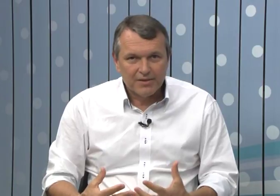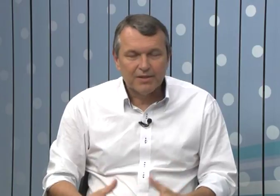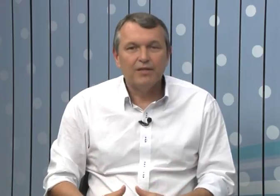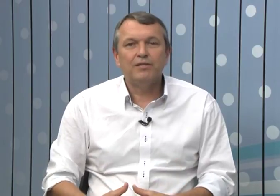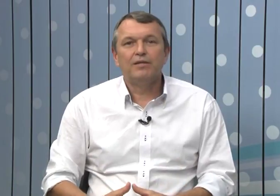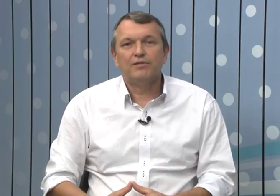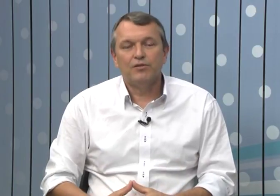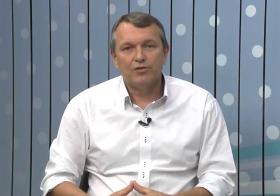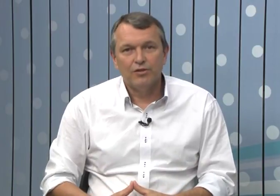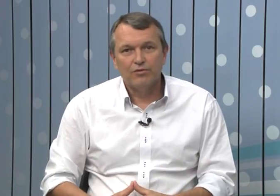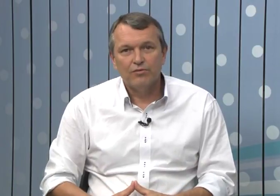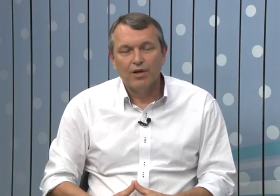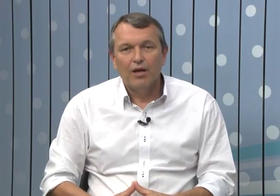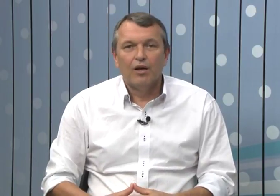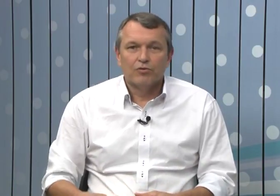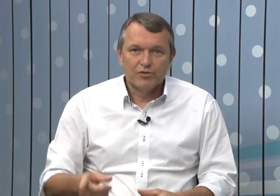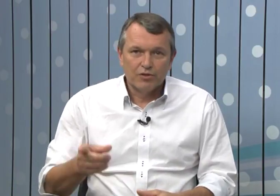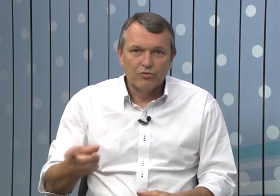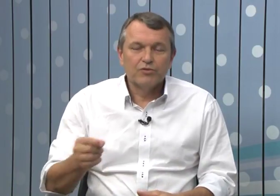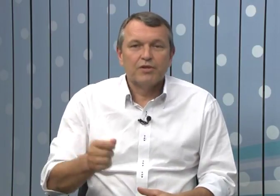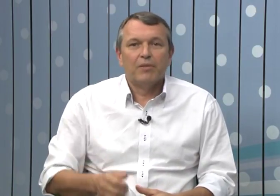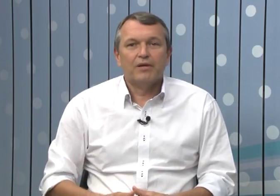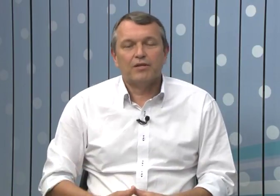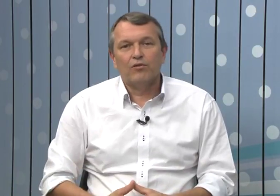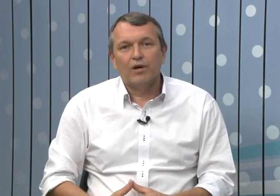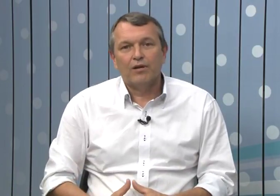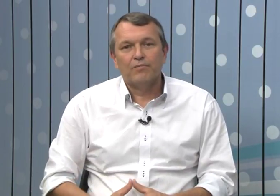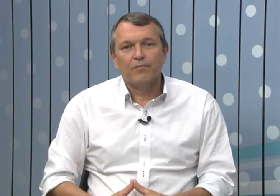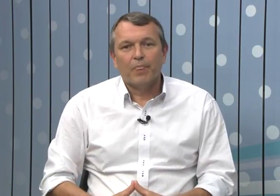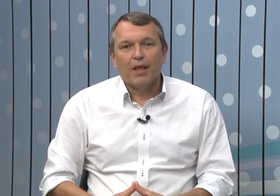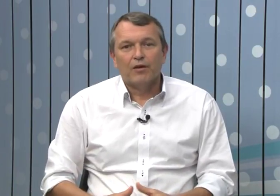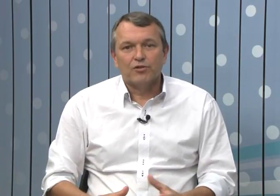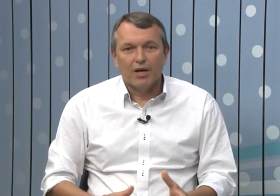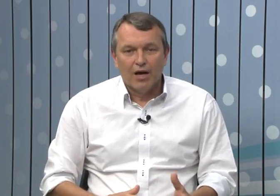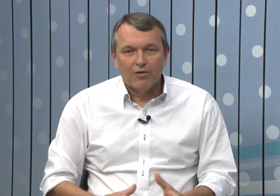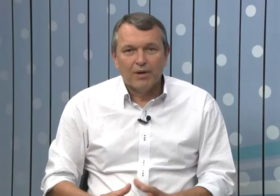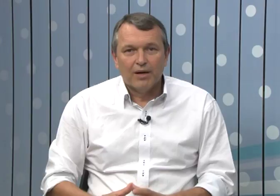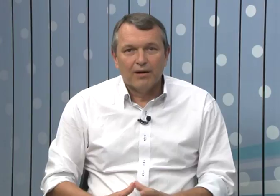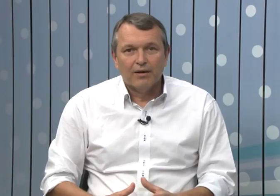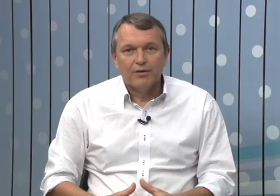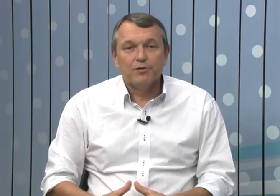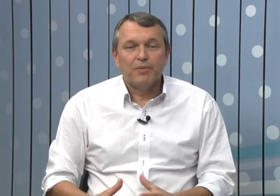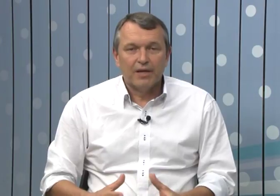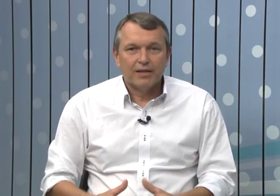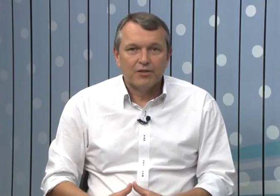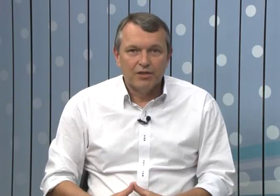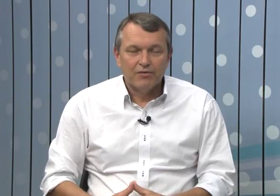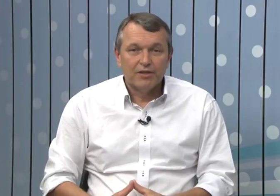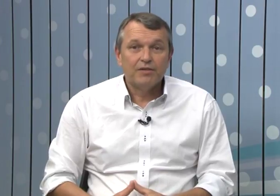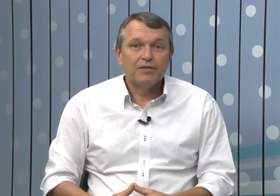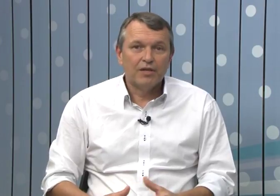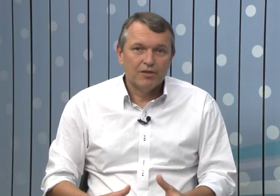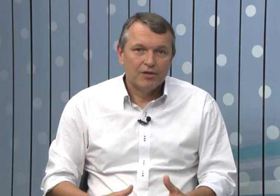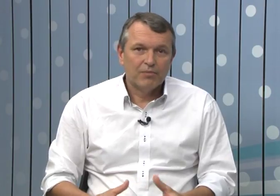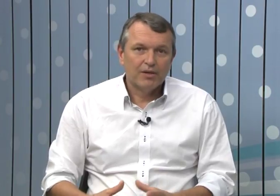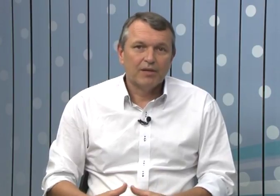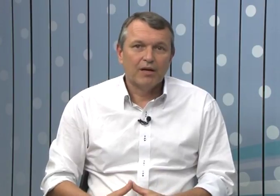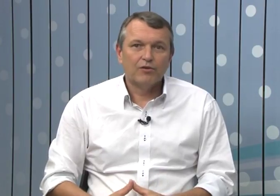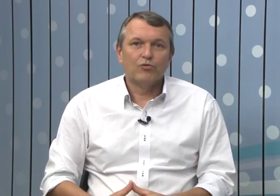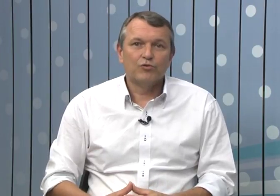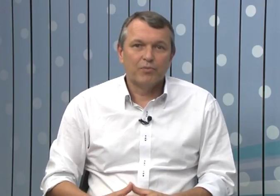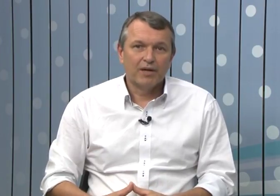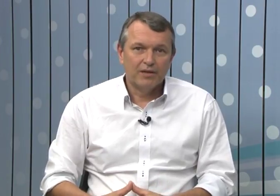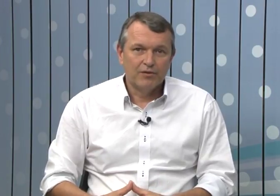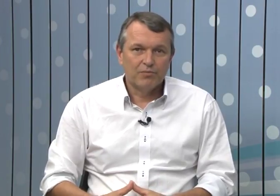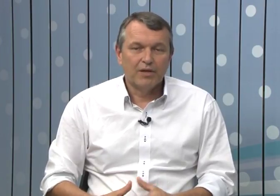trabalhar bastante nesse sentido. Segundo semestre agora já há uma expectativa que seja